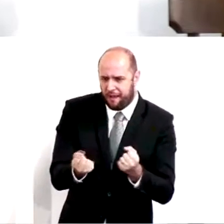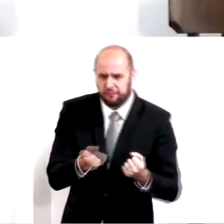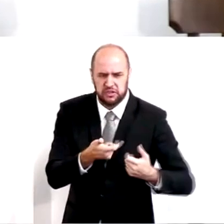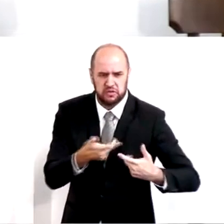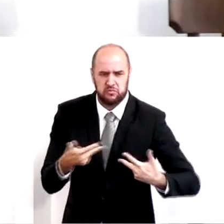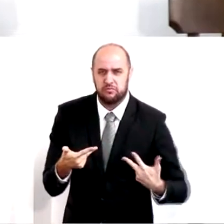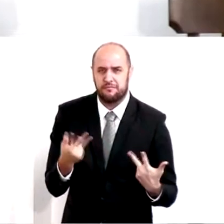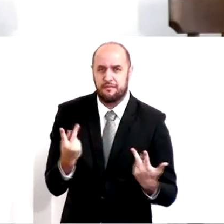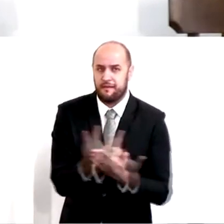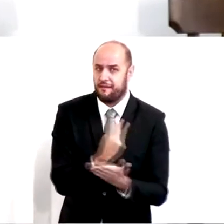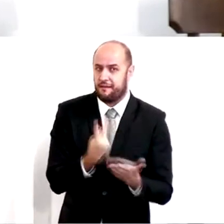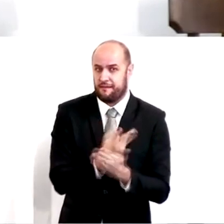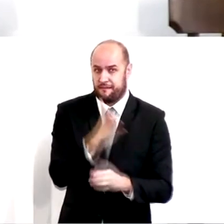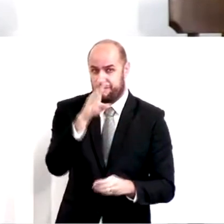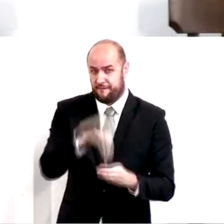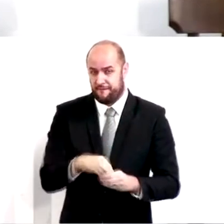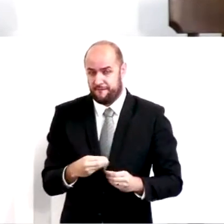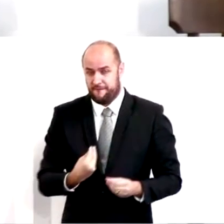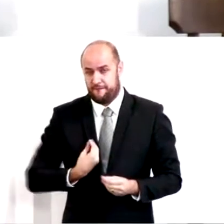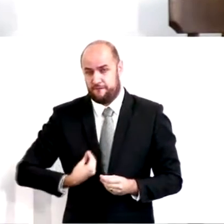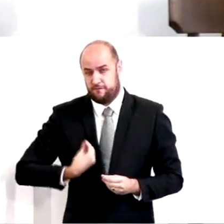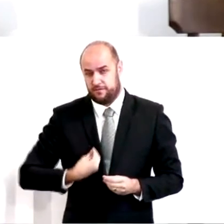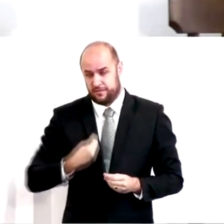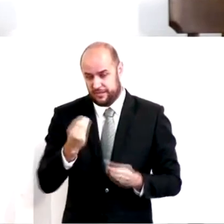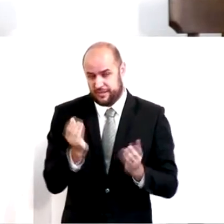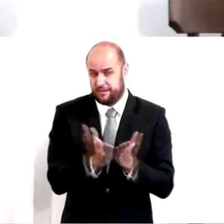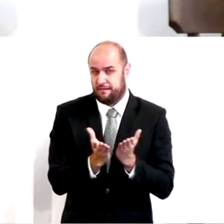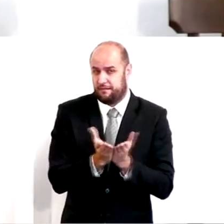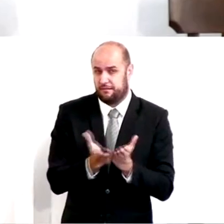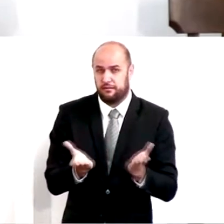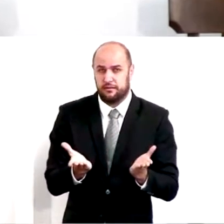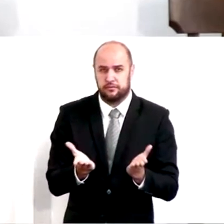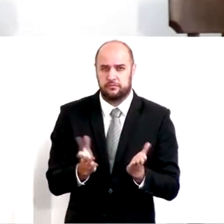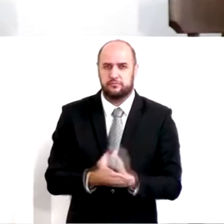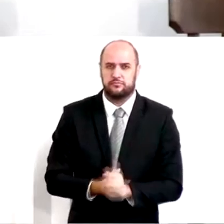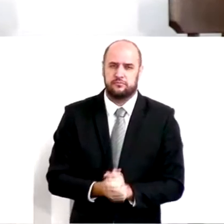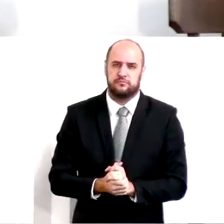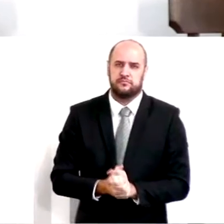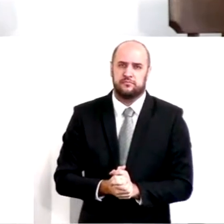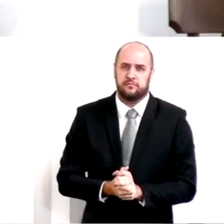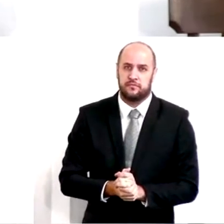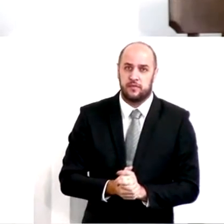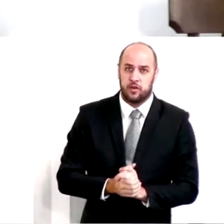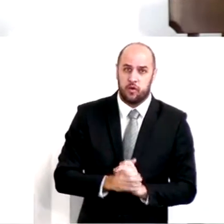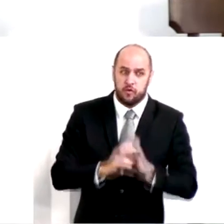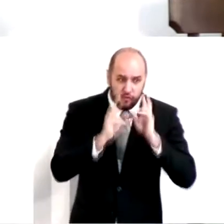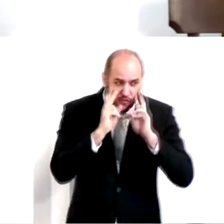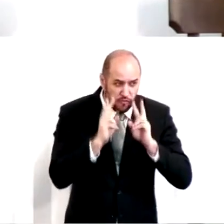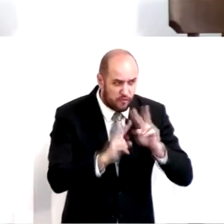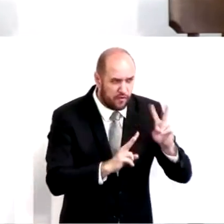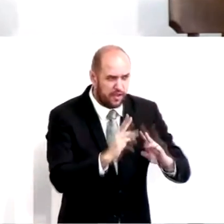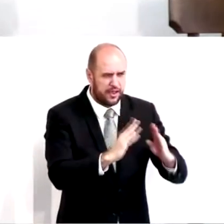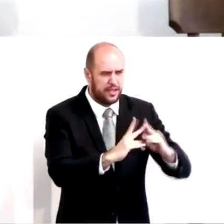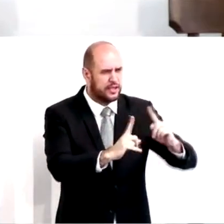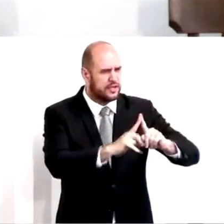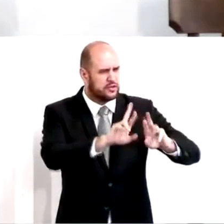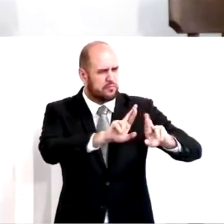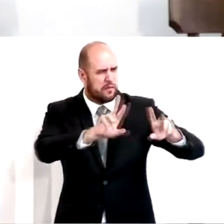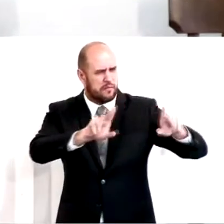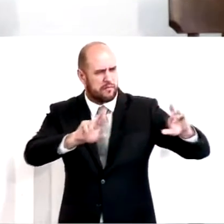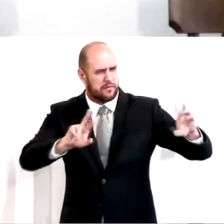cristianismo adulterado é eu, como um cidadão da minha época, olhar para 5, 6, 7, 8 igrejas